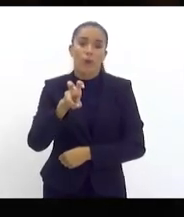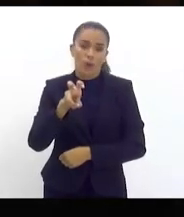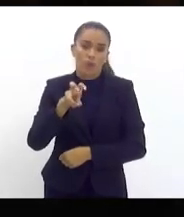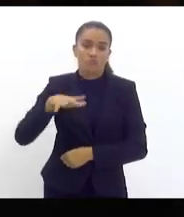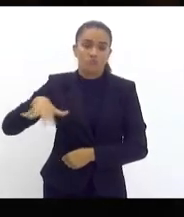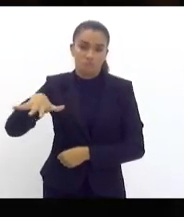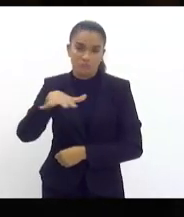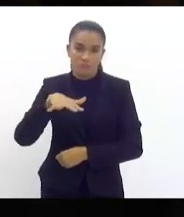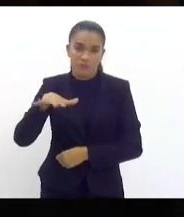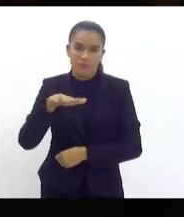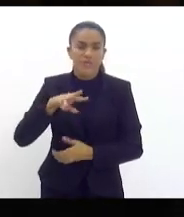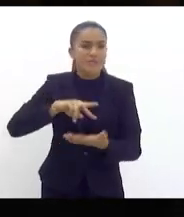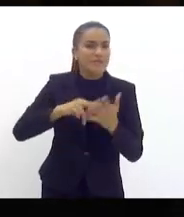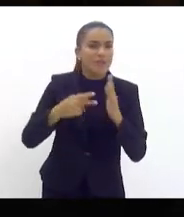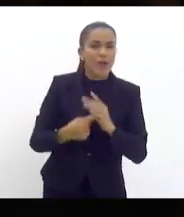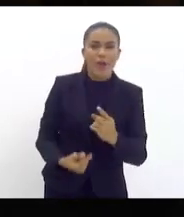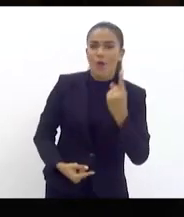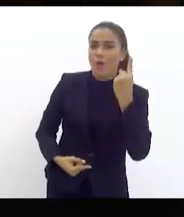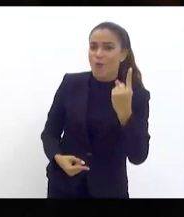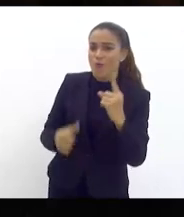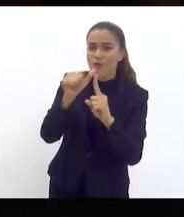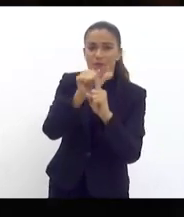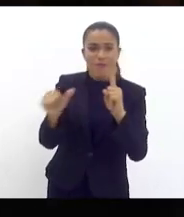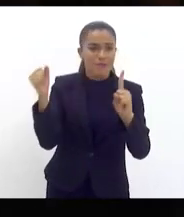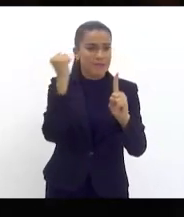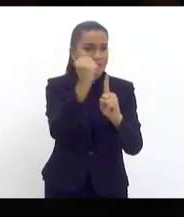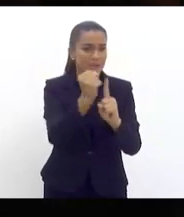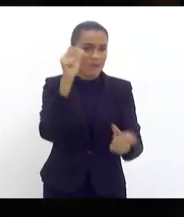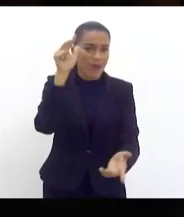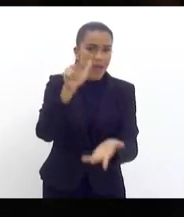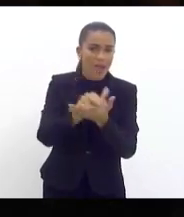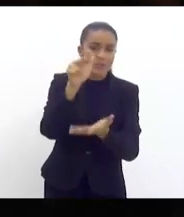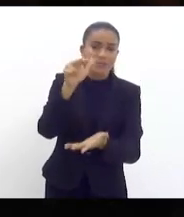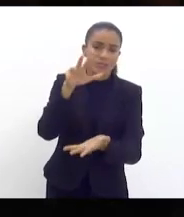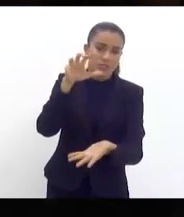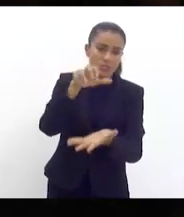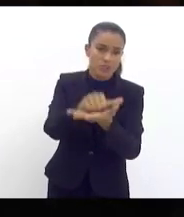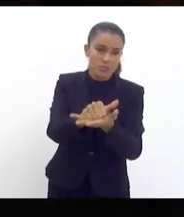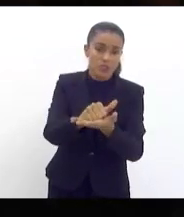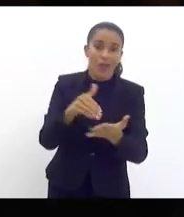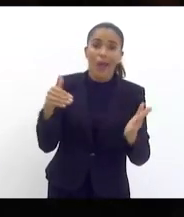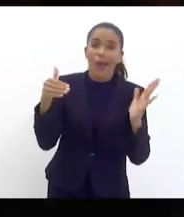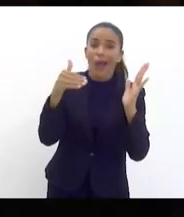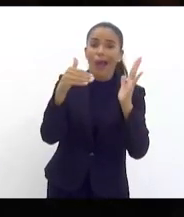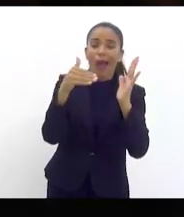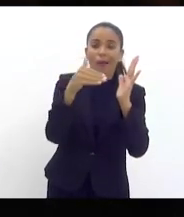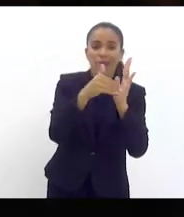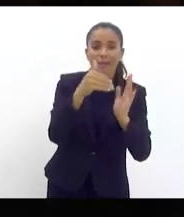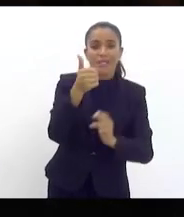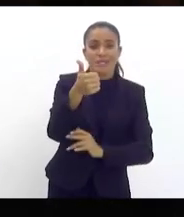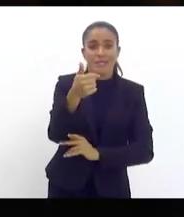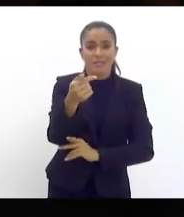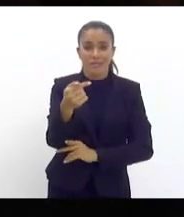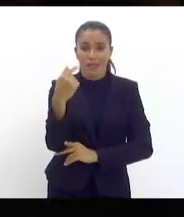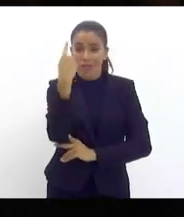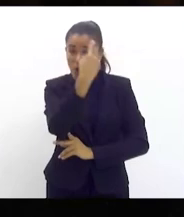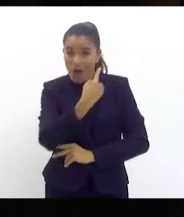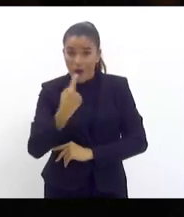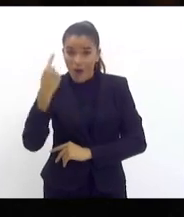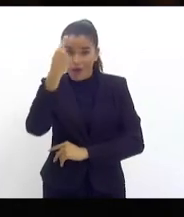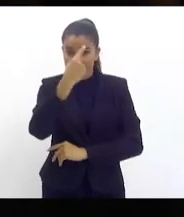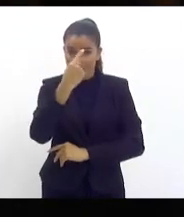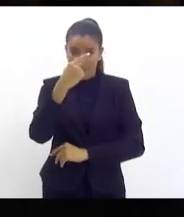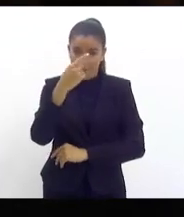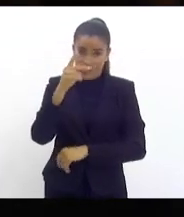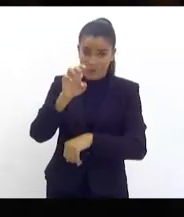o que equivale a um caso de feminicídio registrado a cada 17 horas no estado do Rio de Janeiro. E